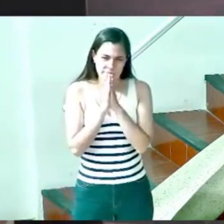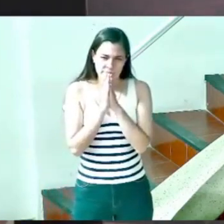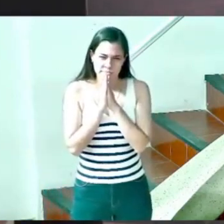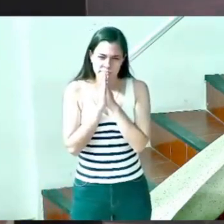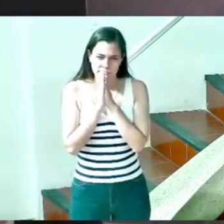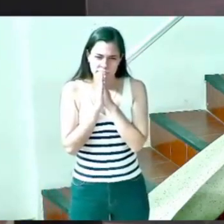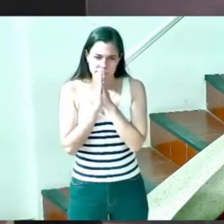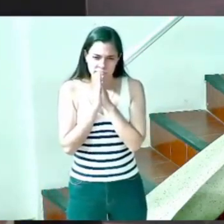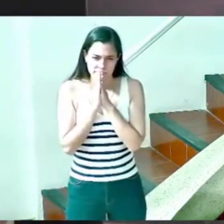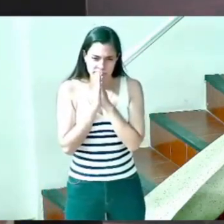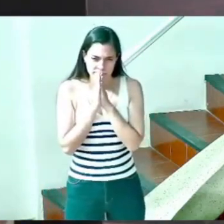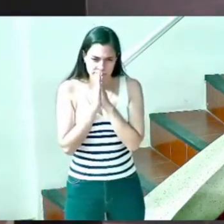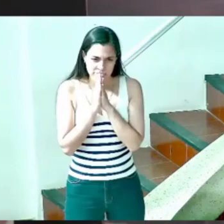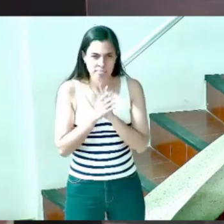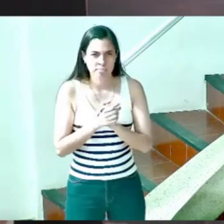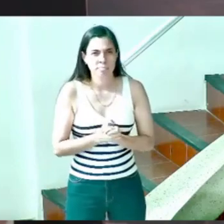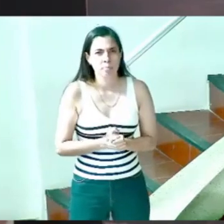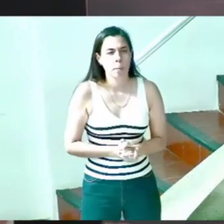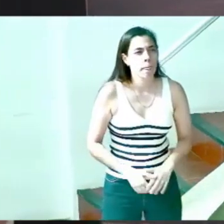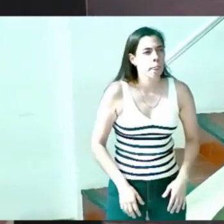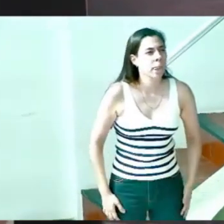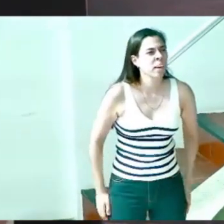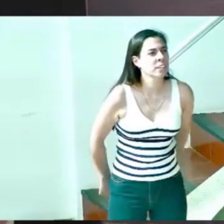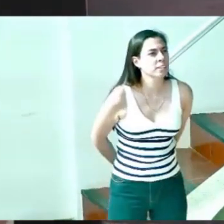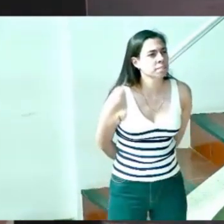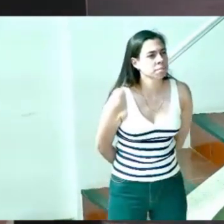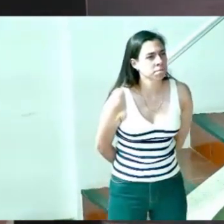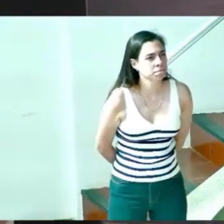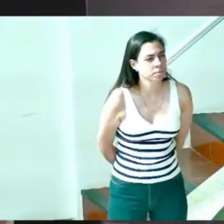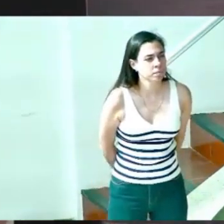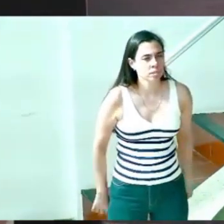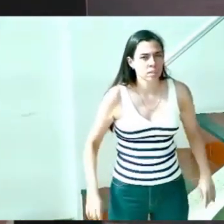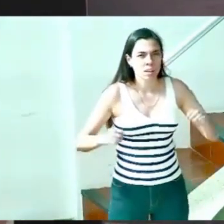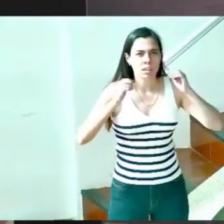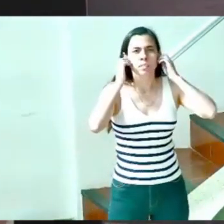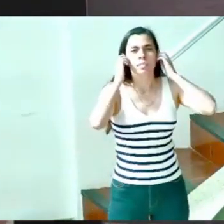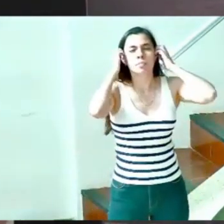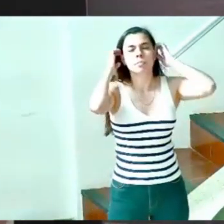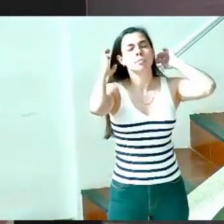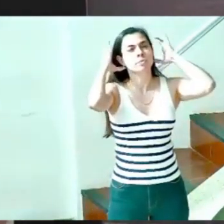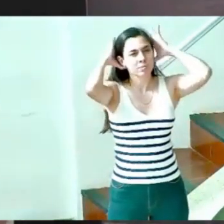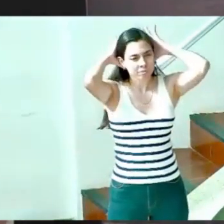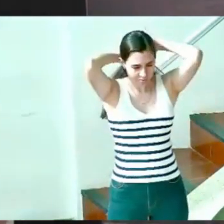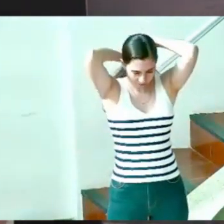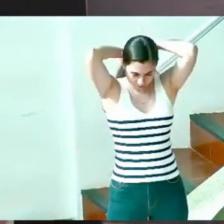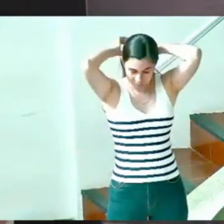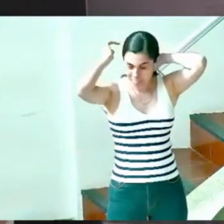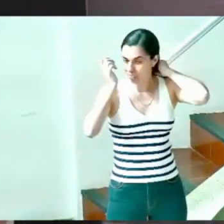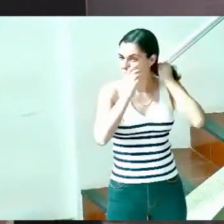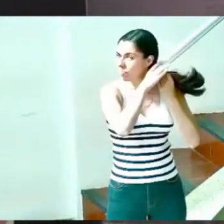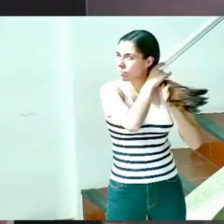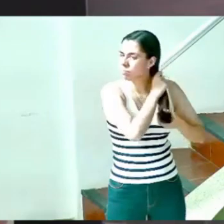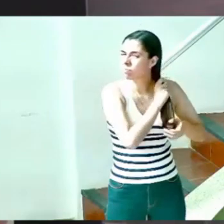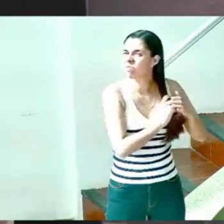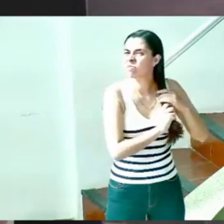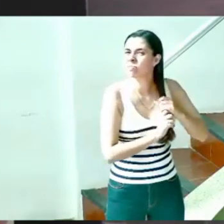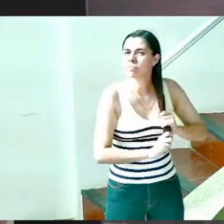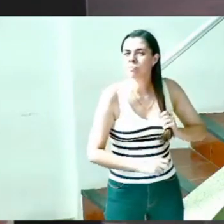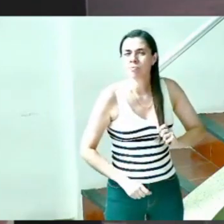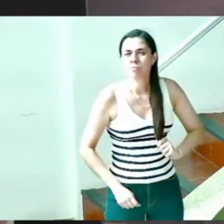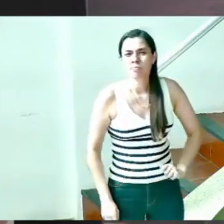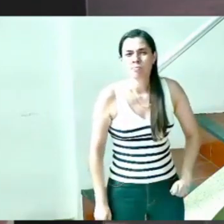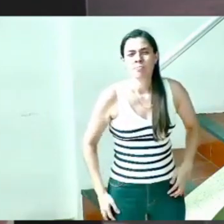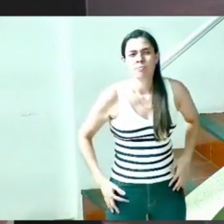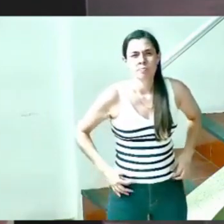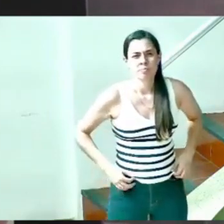a instrução da Escritura Sagrada. Porque nós estamos numa guerra, e como Paulo nos ensina ali no capítulo